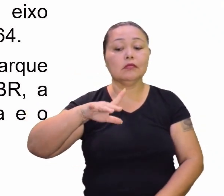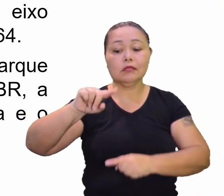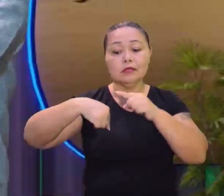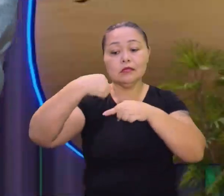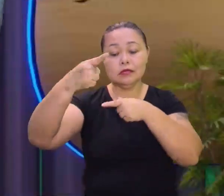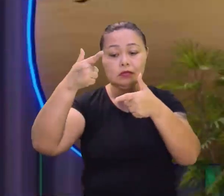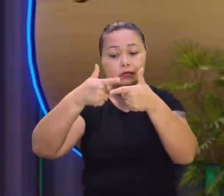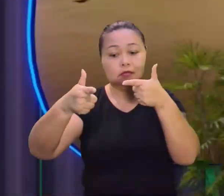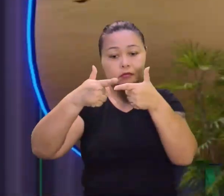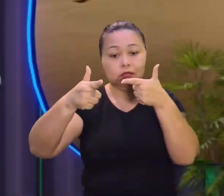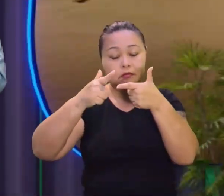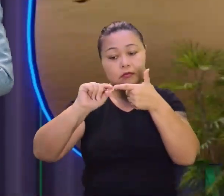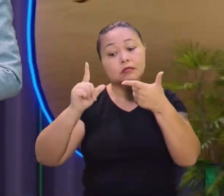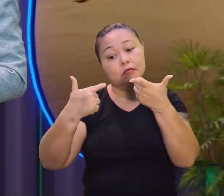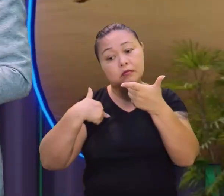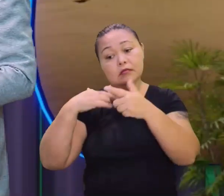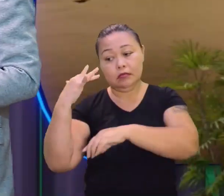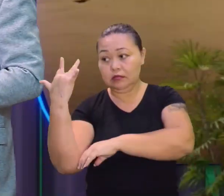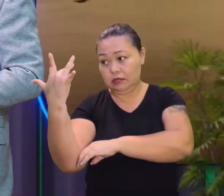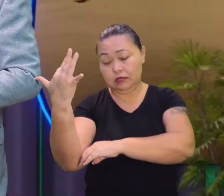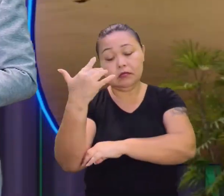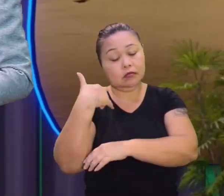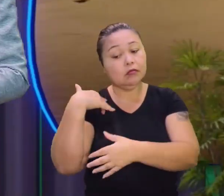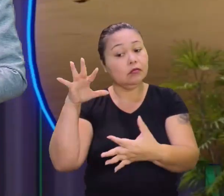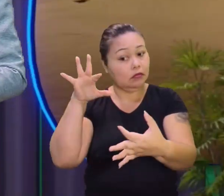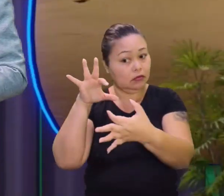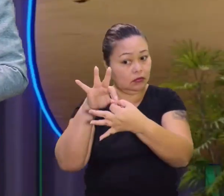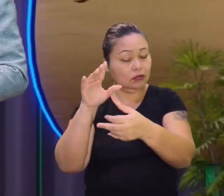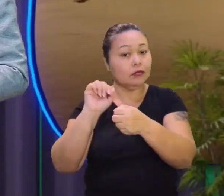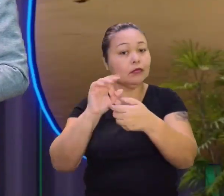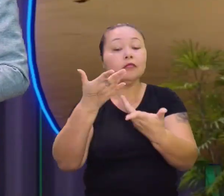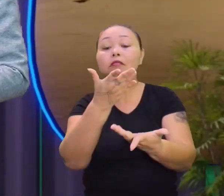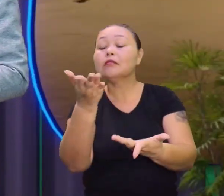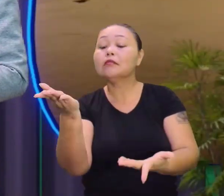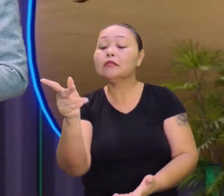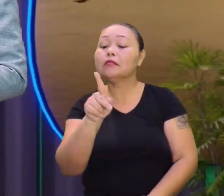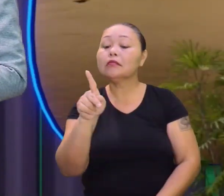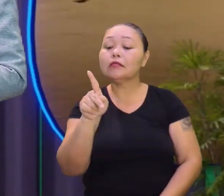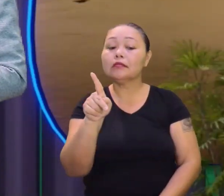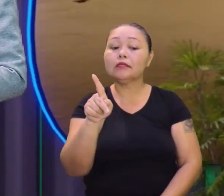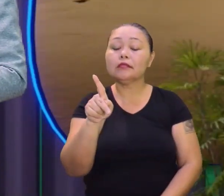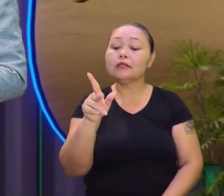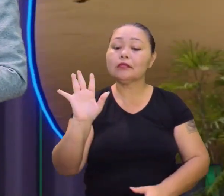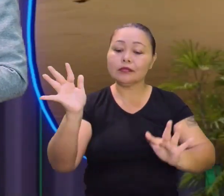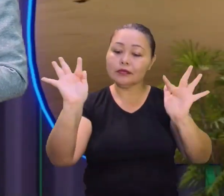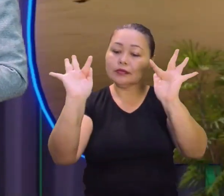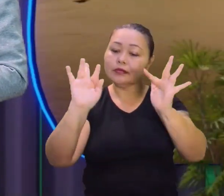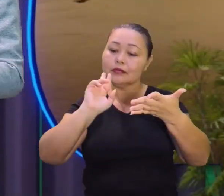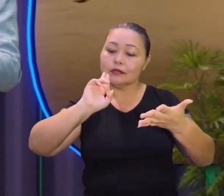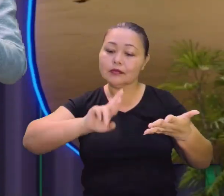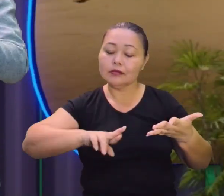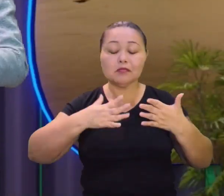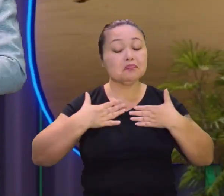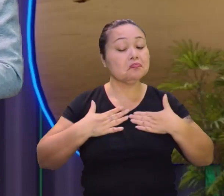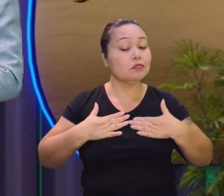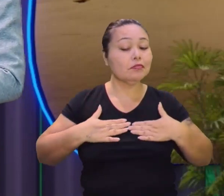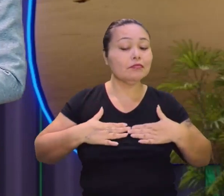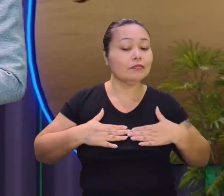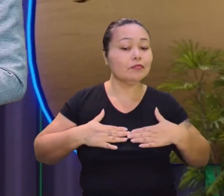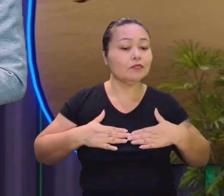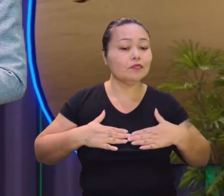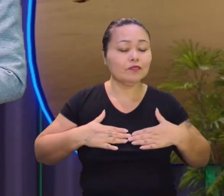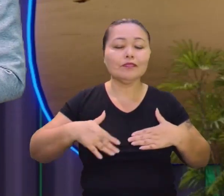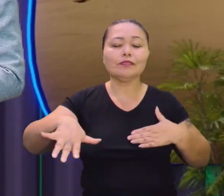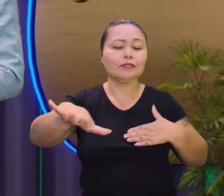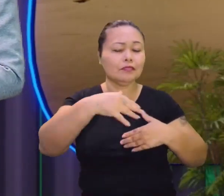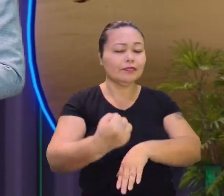trouxe depois muito problema de questão ambiental. Exatamente, isso mesmo. E aí, professor Jorge? Feliz com o resultado? Tranquilo. Tranquilo.